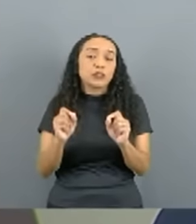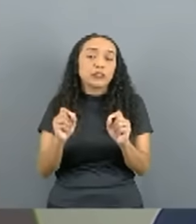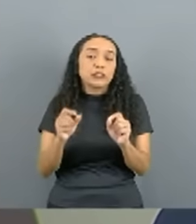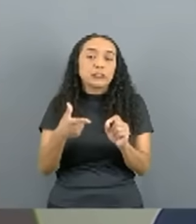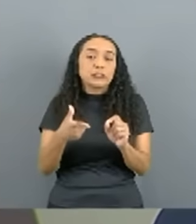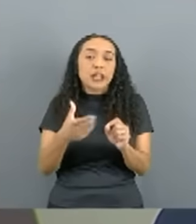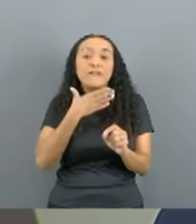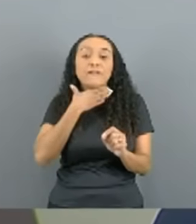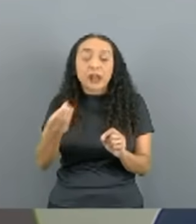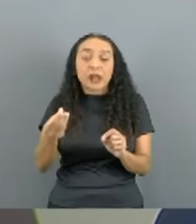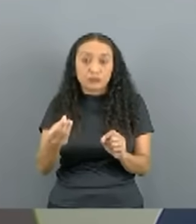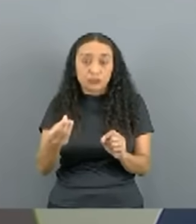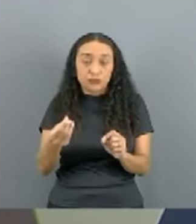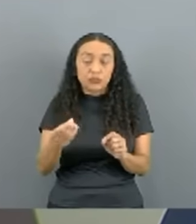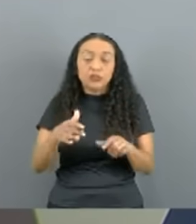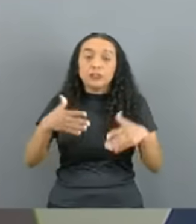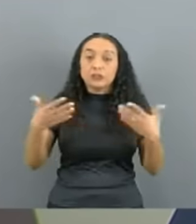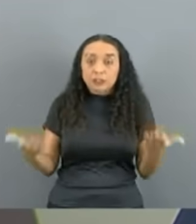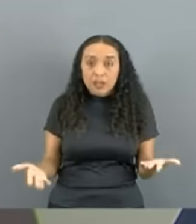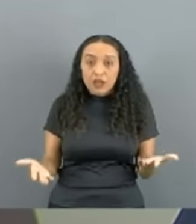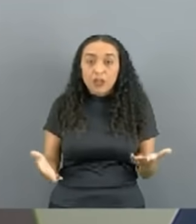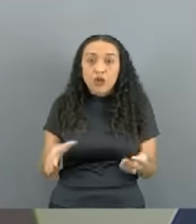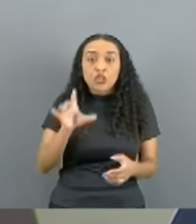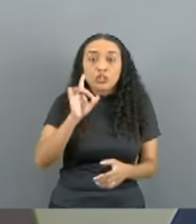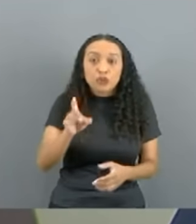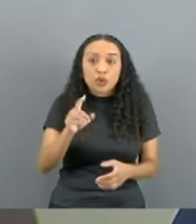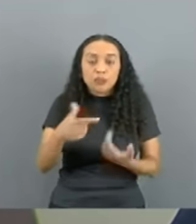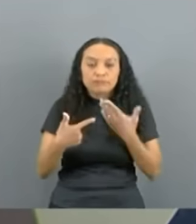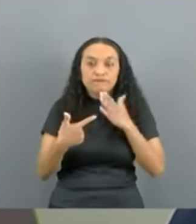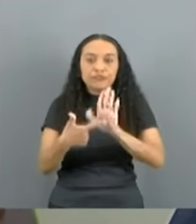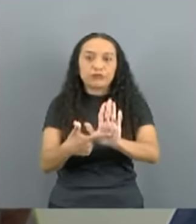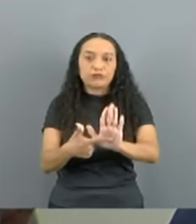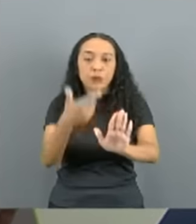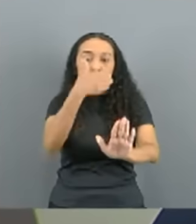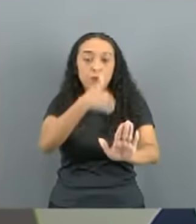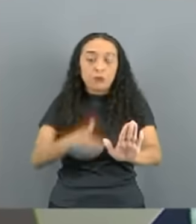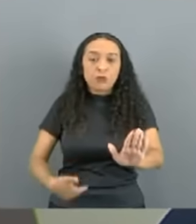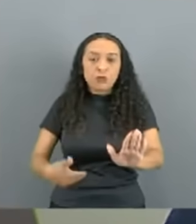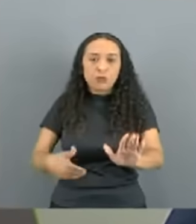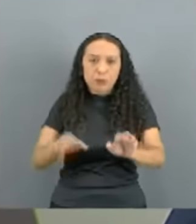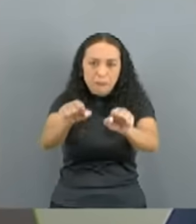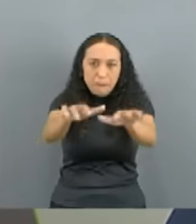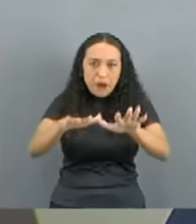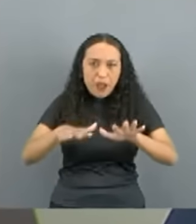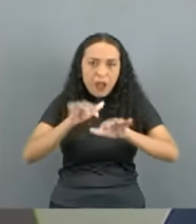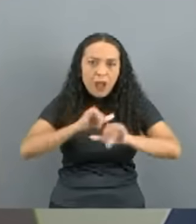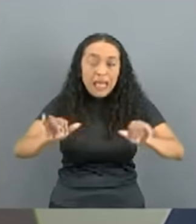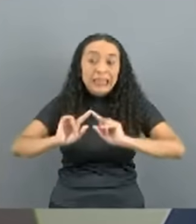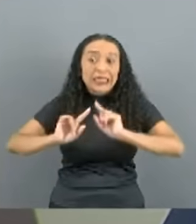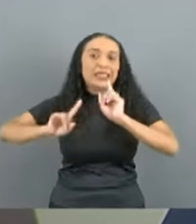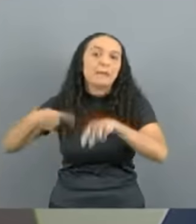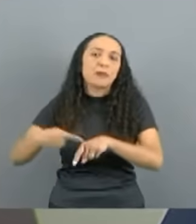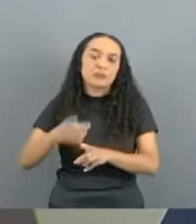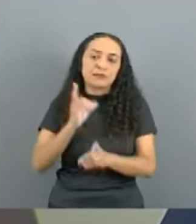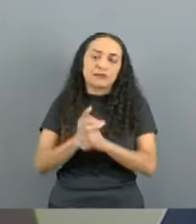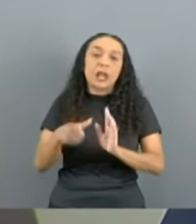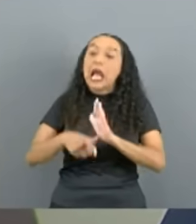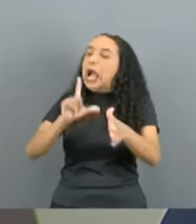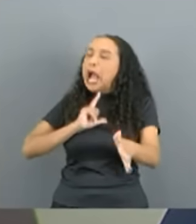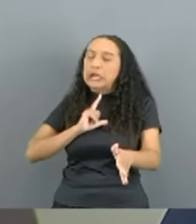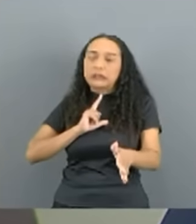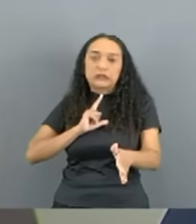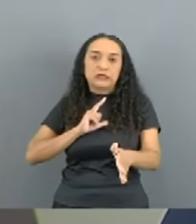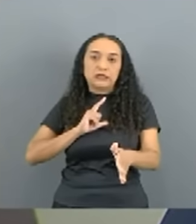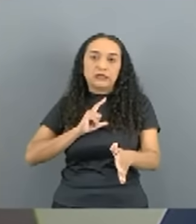dessas fraudes. Portanto, isso só se tornou público depois da operação. É aquela velha história, a gente não sabia de nada, né? Antes